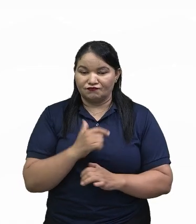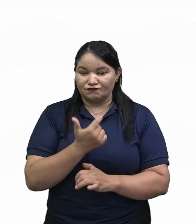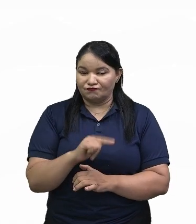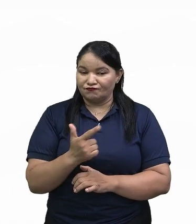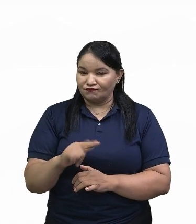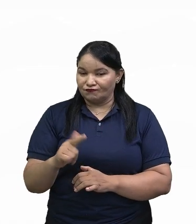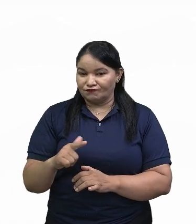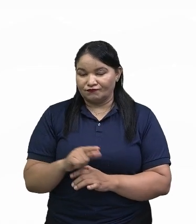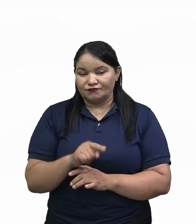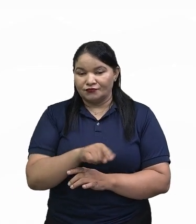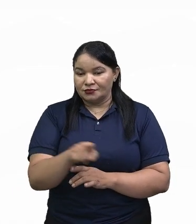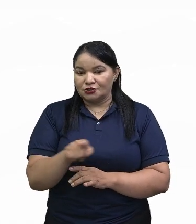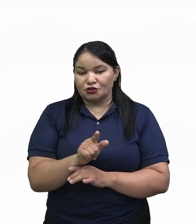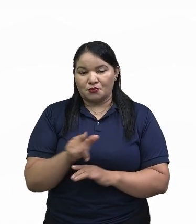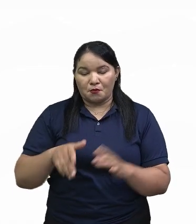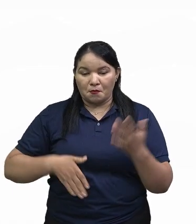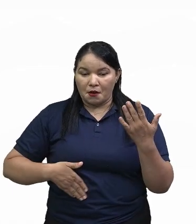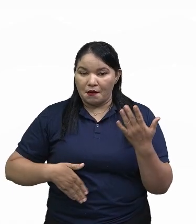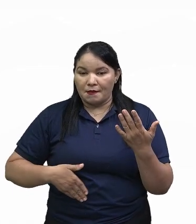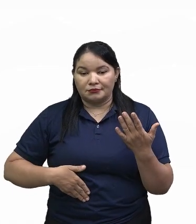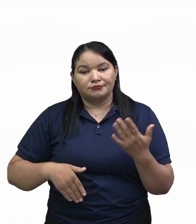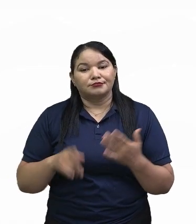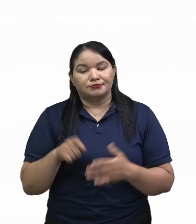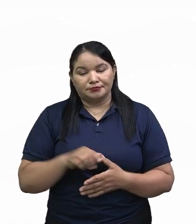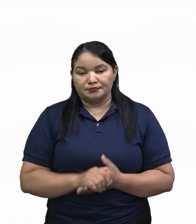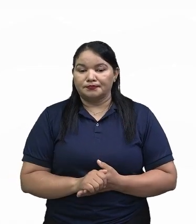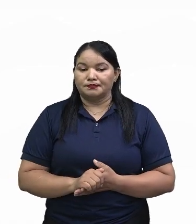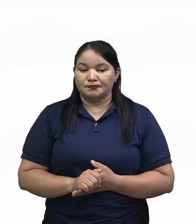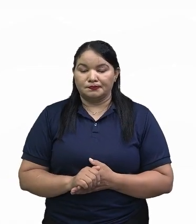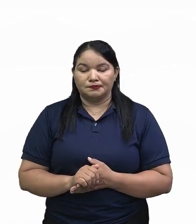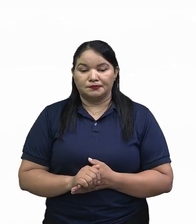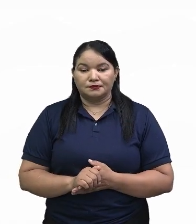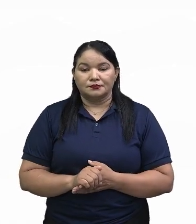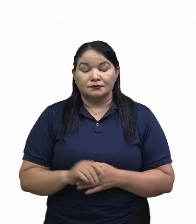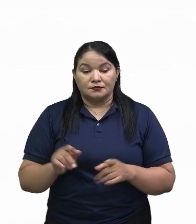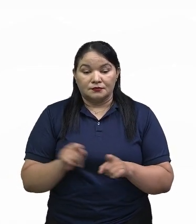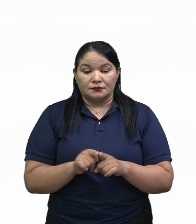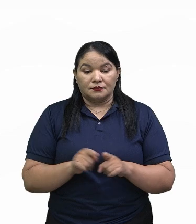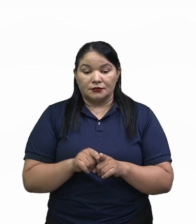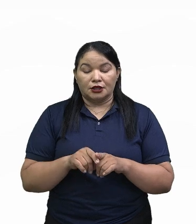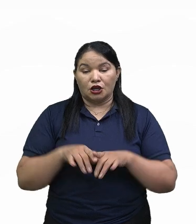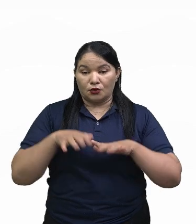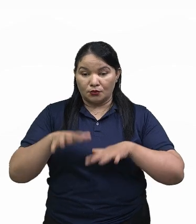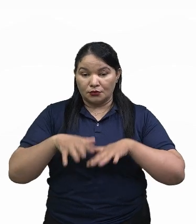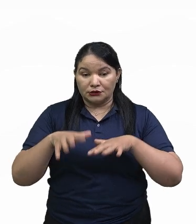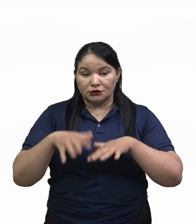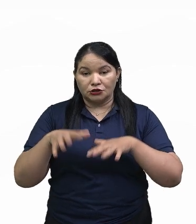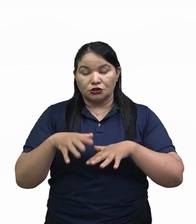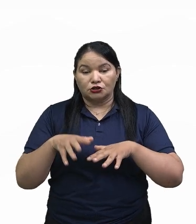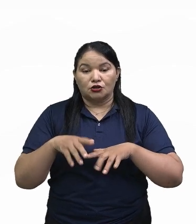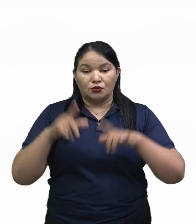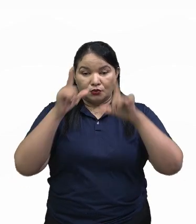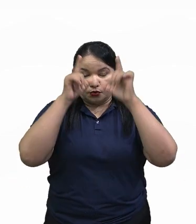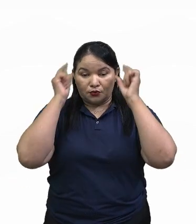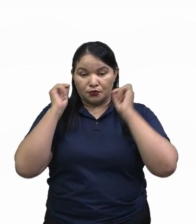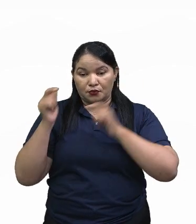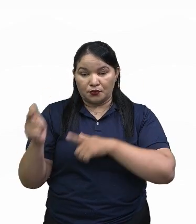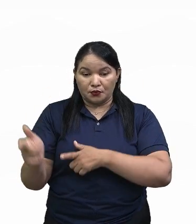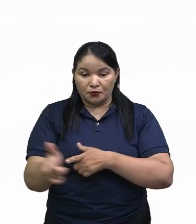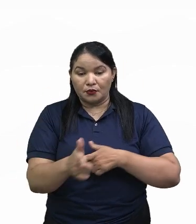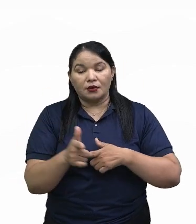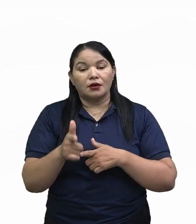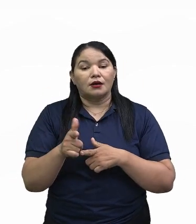de banditismo com resistência social. Muito por isso, o movimento do cangaço, né, é um